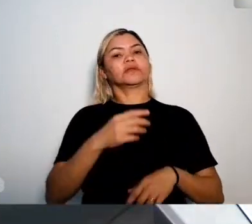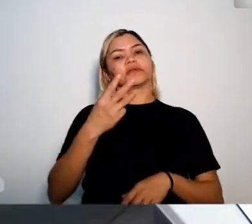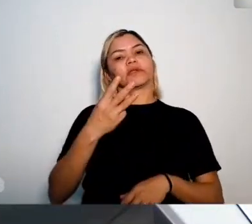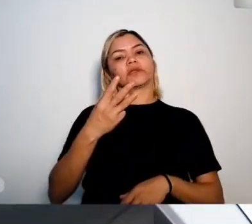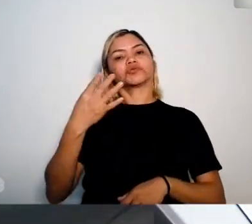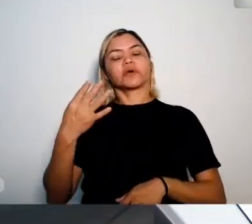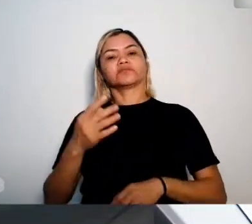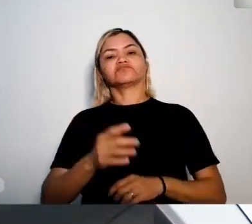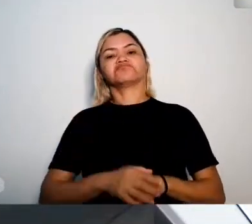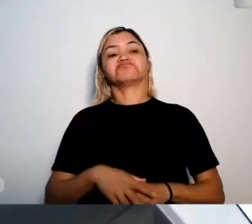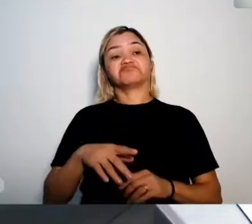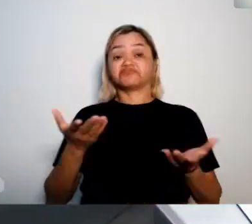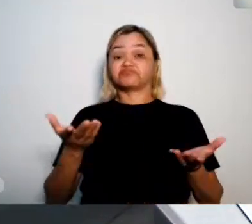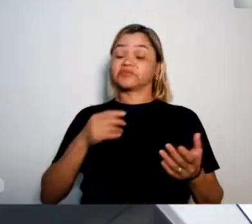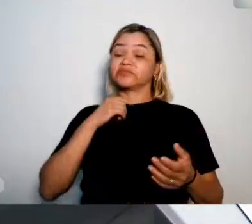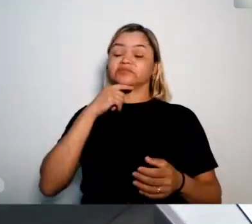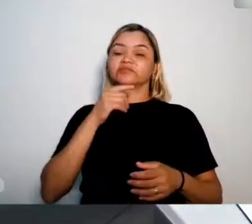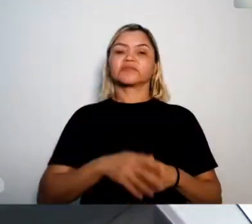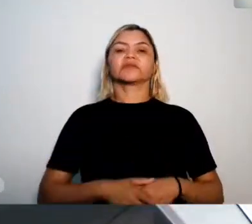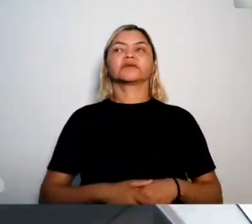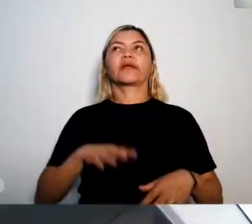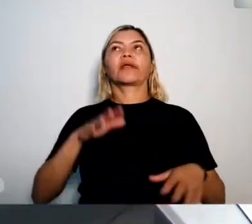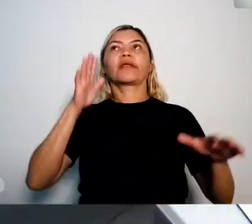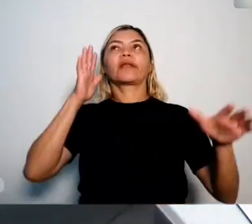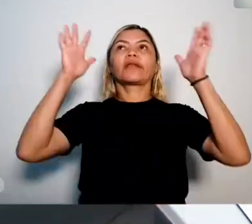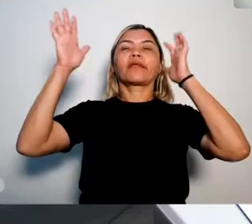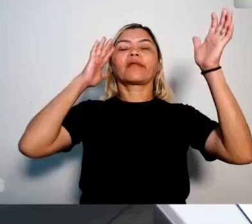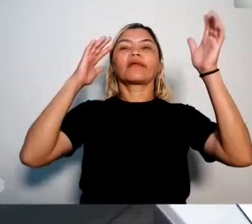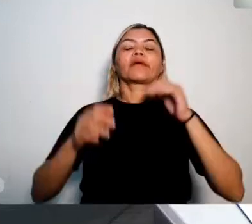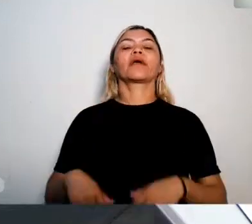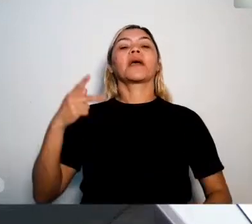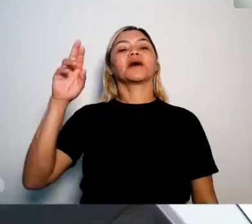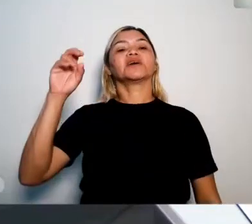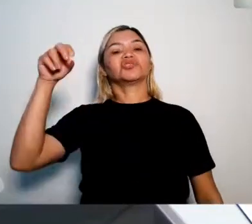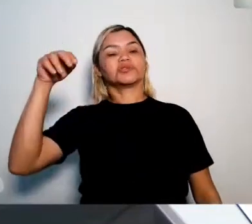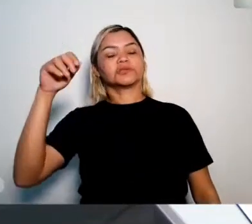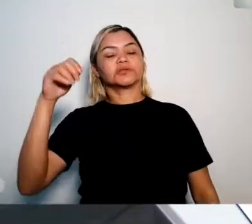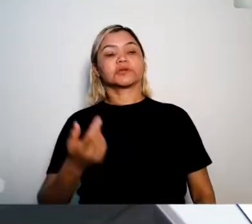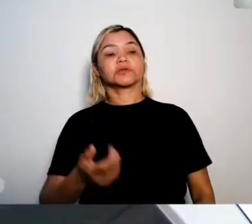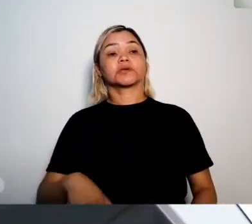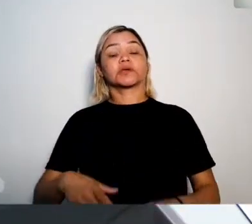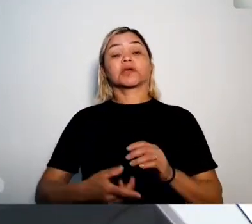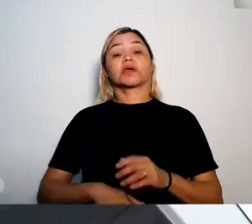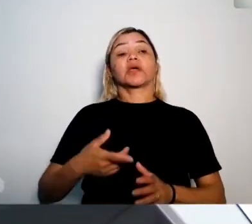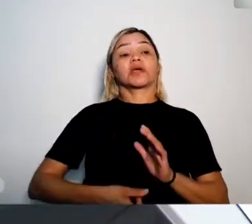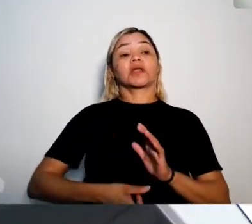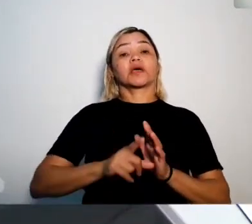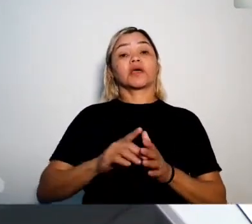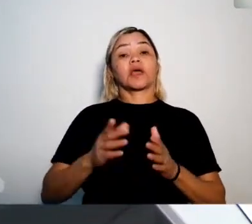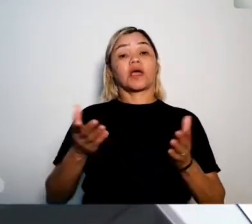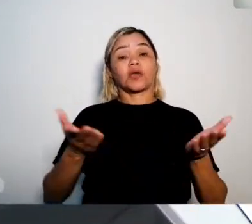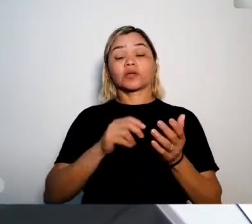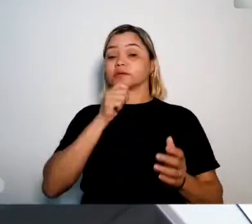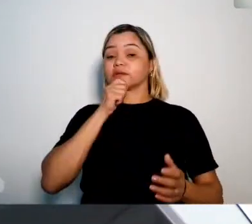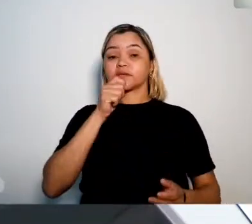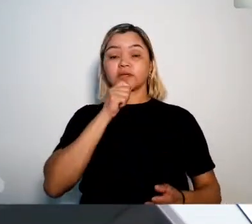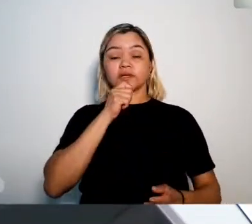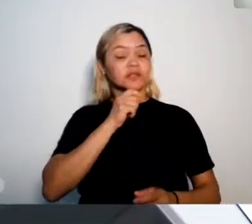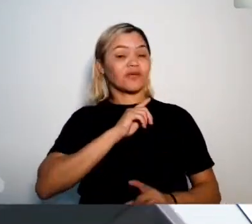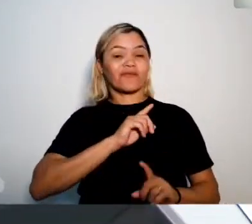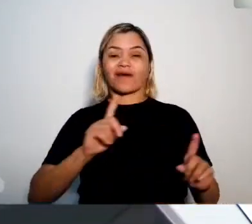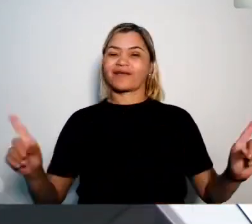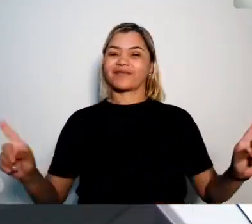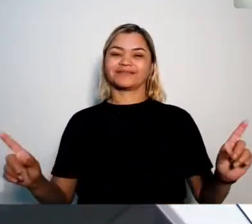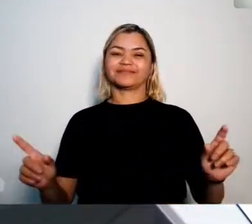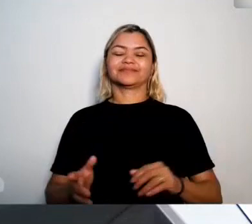alguém está na ilusão que o Pardini ia sancionar para agora, esqueça, não vai. Entendeu? Então, porque é um projeto